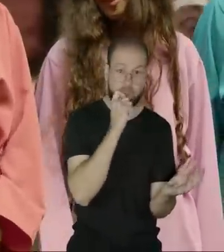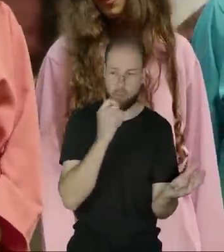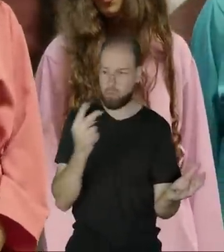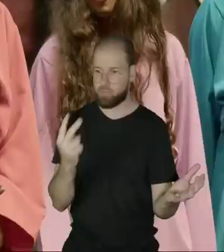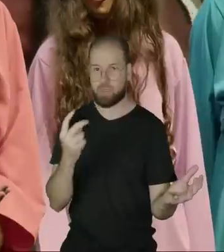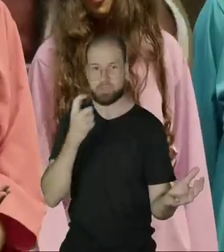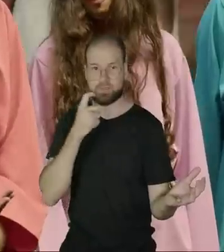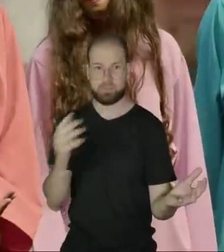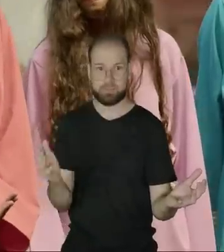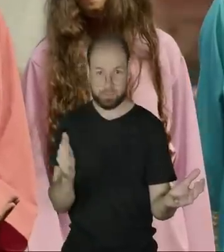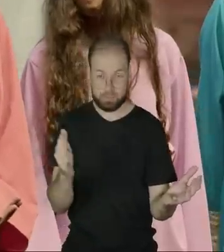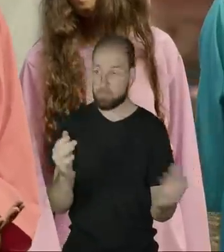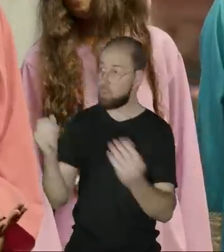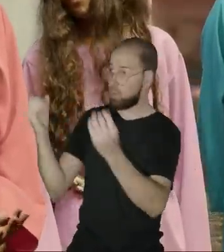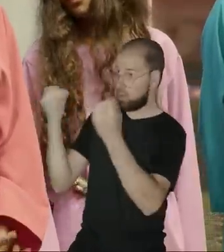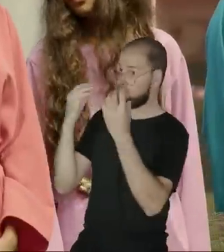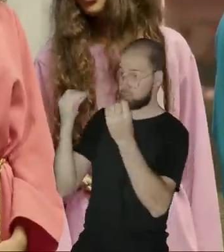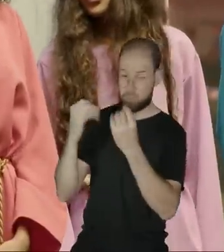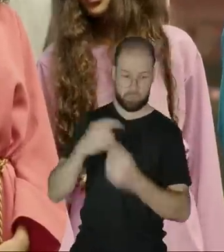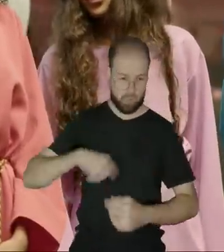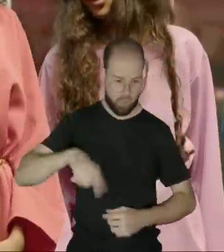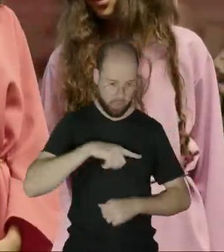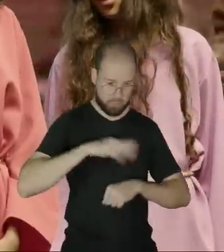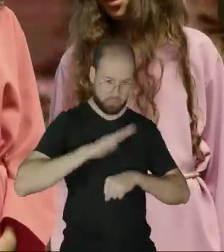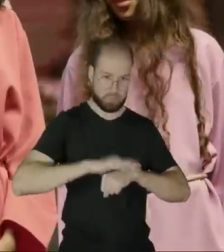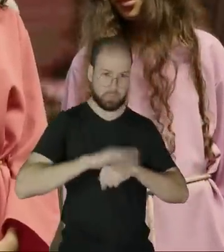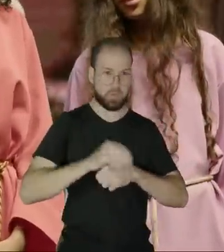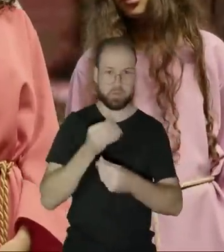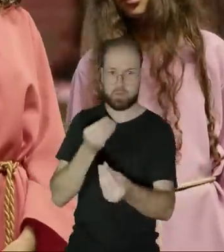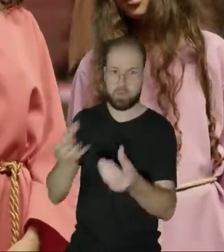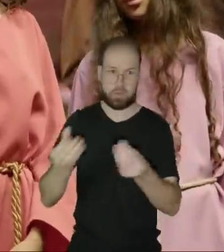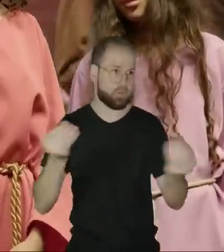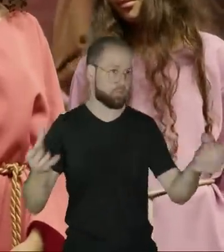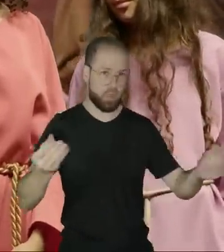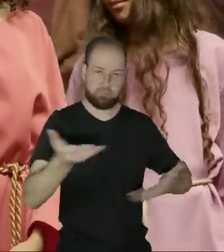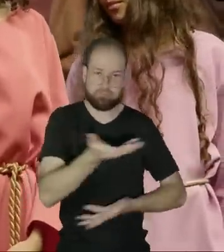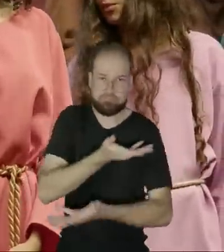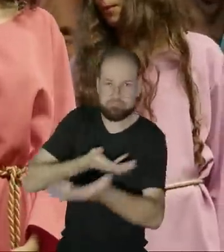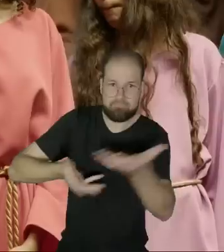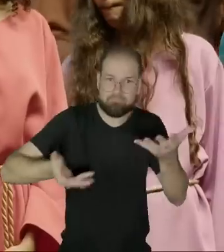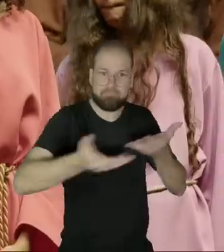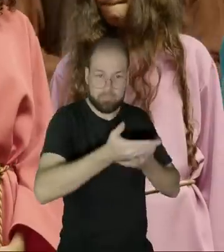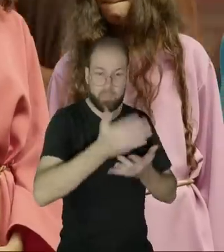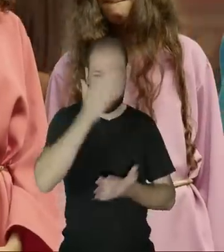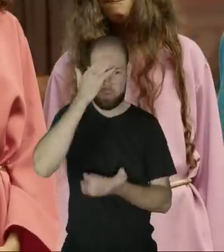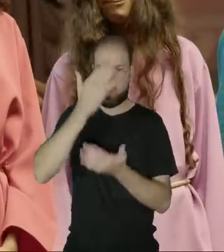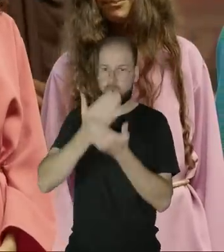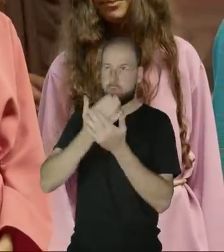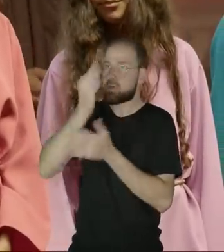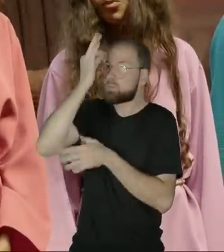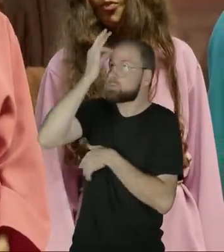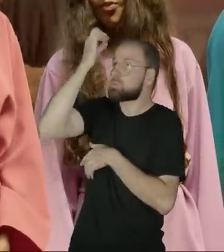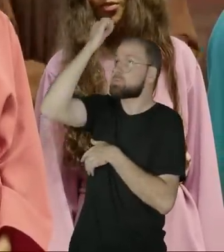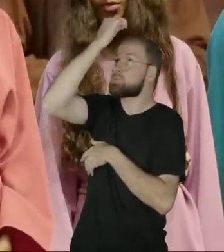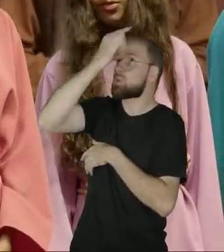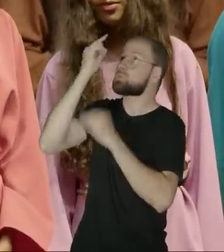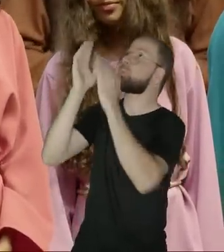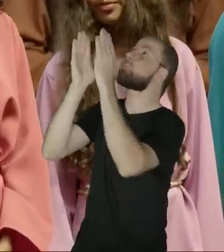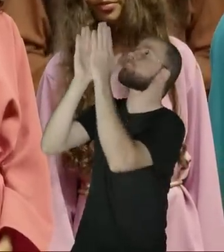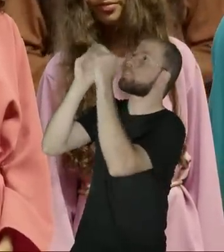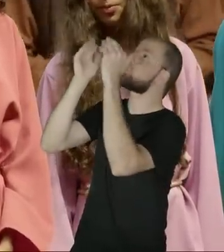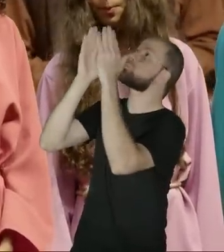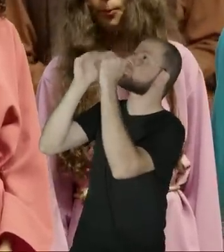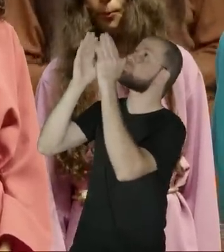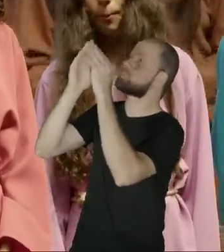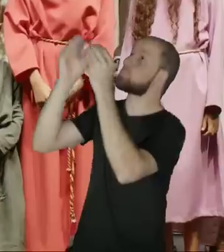dai-lhes vós mesmos de comer. Confiantes na ação do Espírito Santo, vos pedimos.